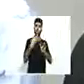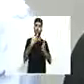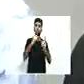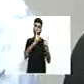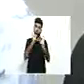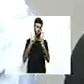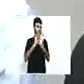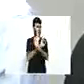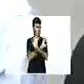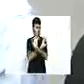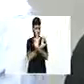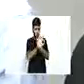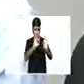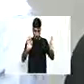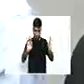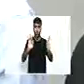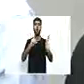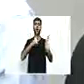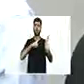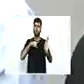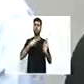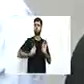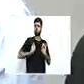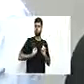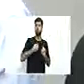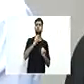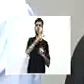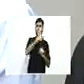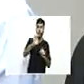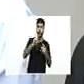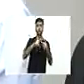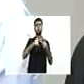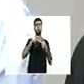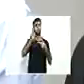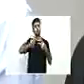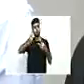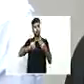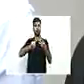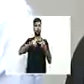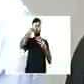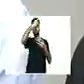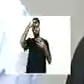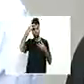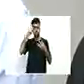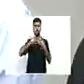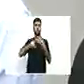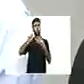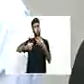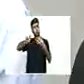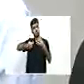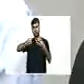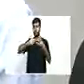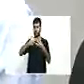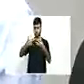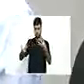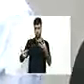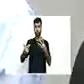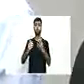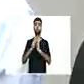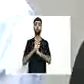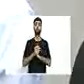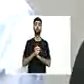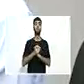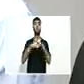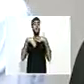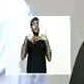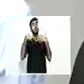reuniões onde tava o saai prefeitura Universidade associações de catadores e